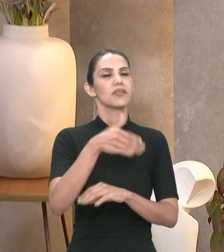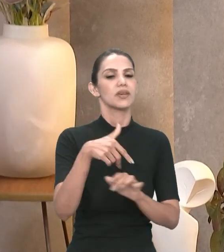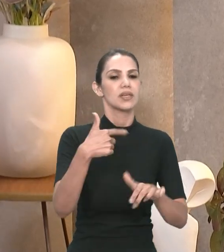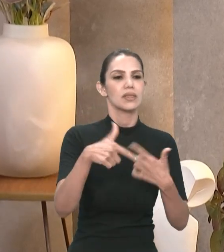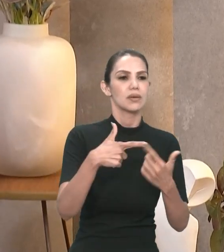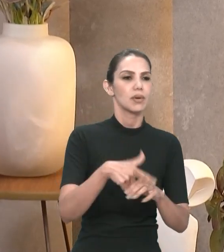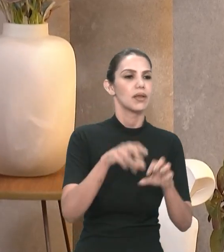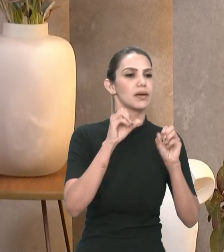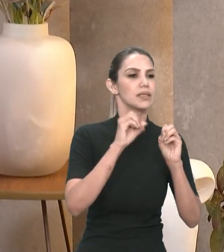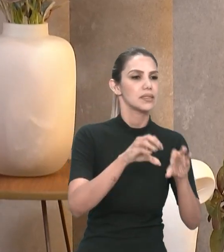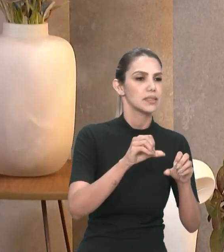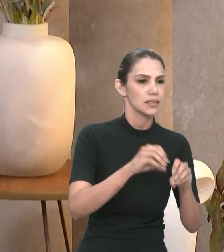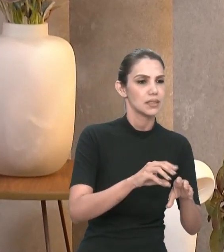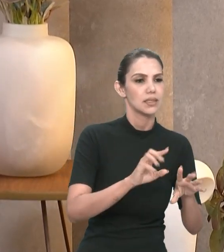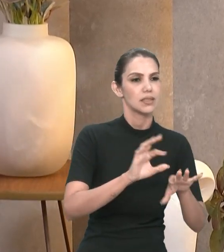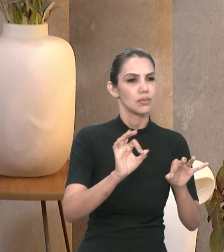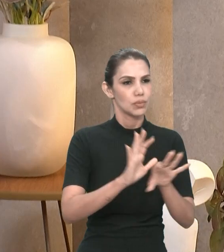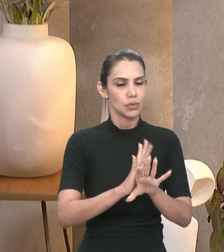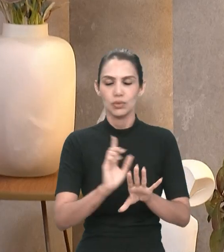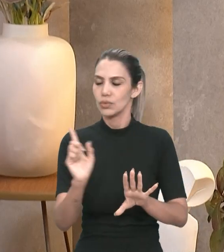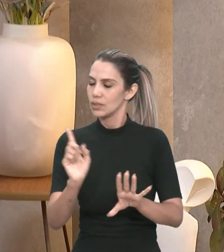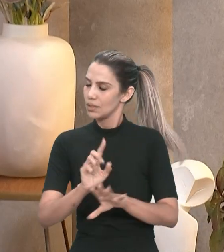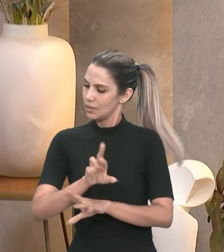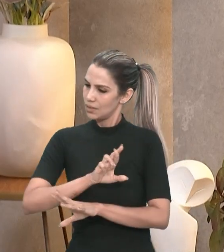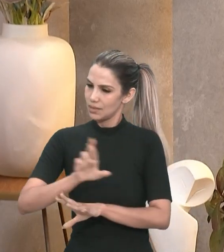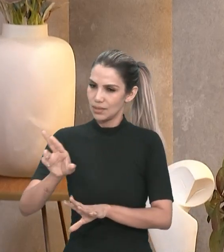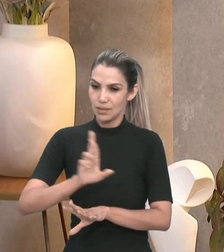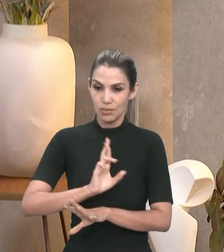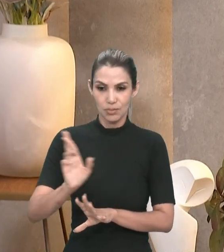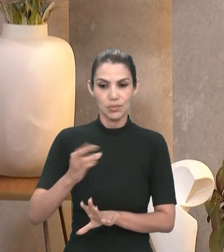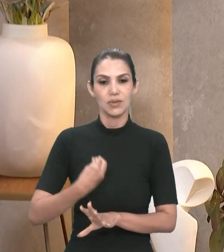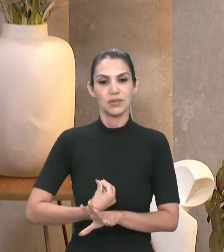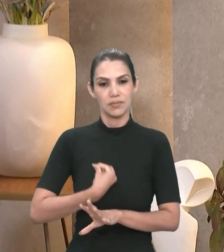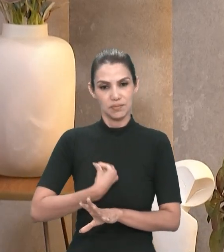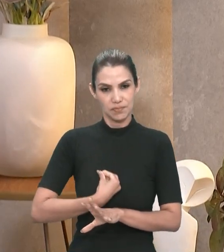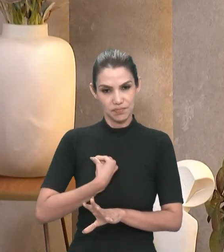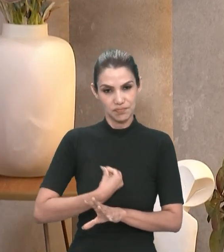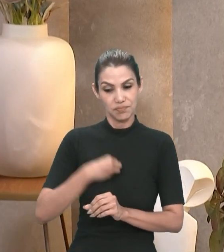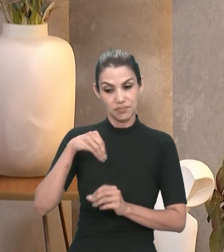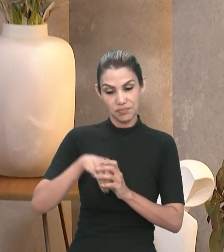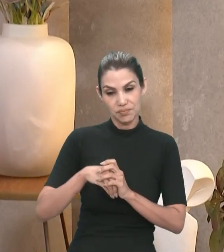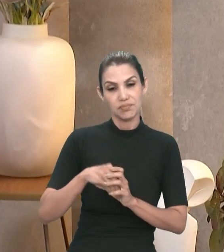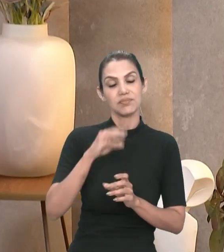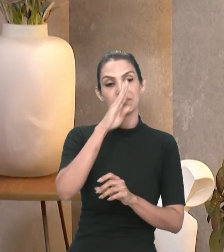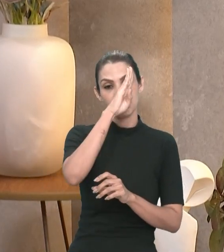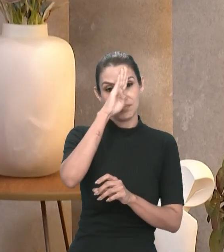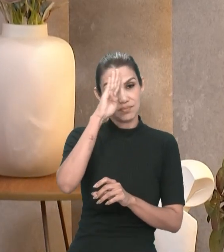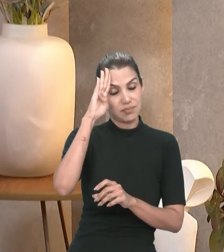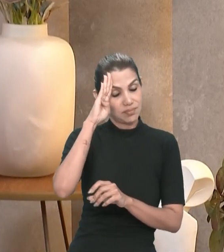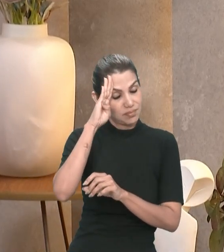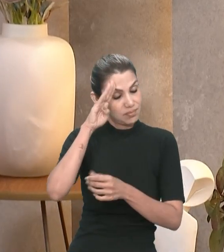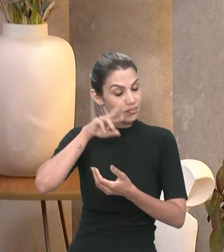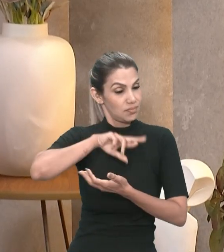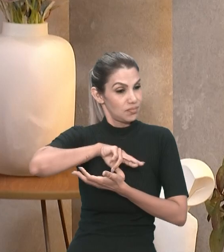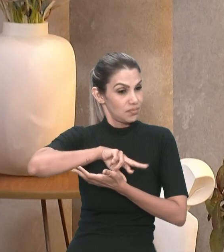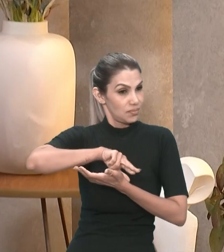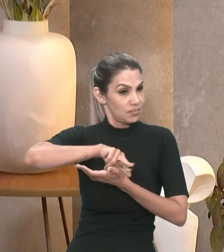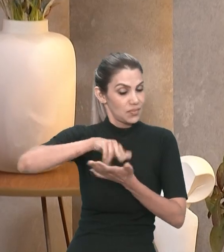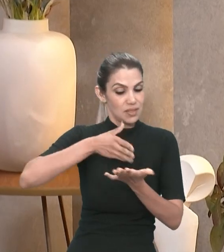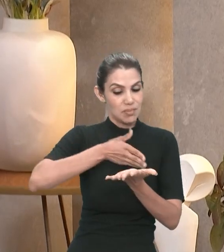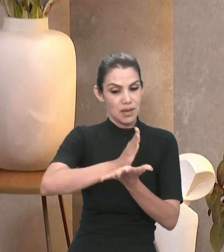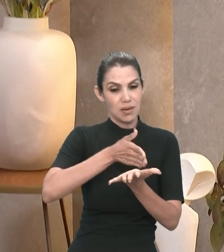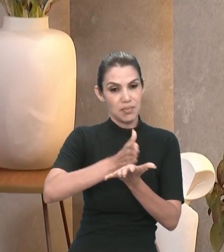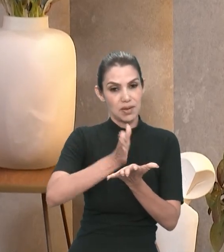para casa e acabou. Não, não é assim que funciona. A vida acadêmica ela é bastante diversa, bastante complexa, bastante profunda,